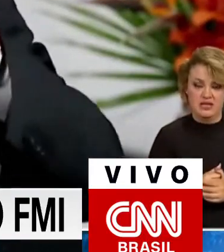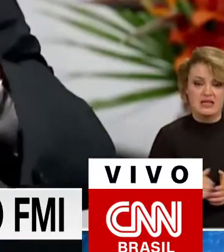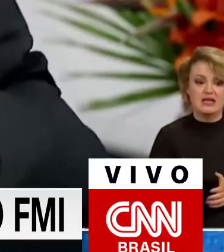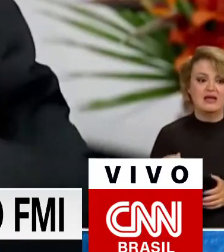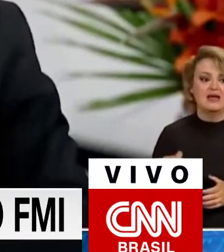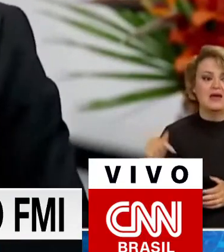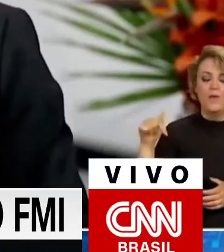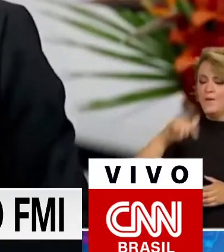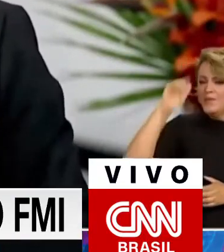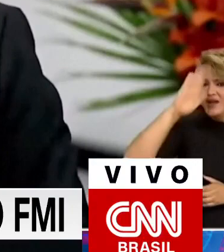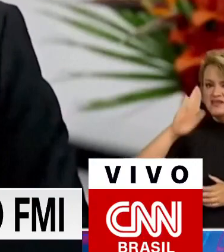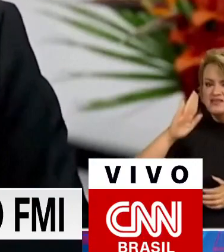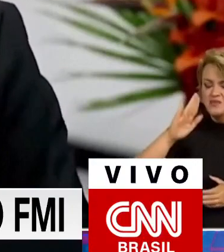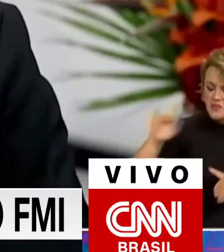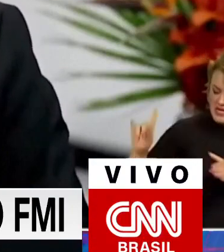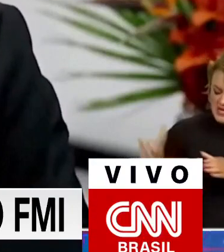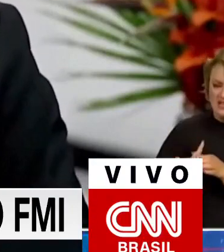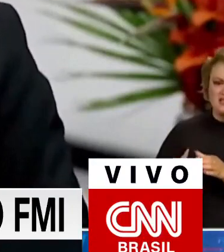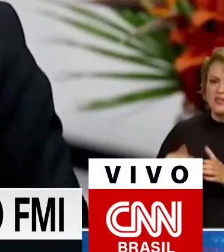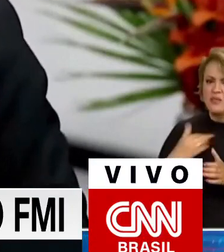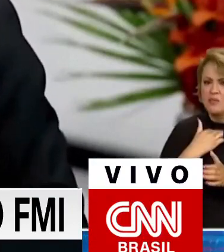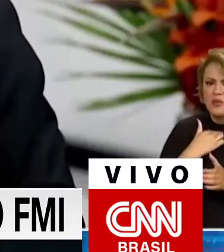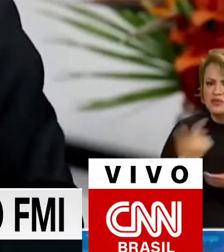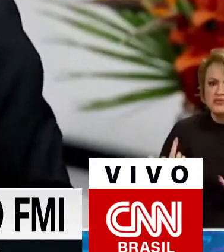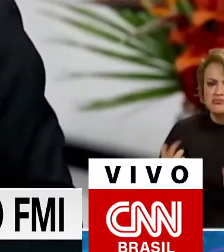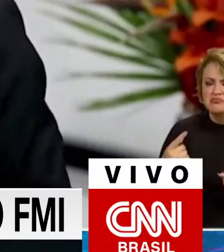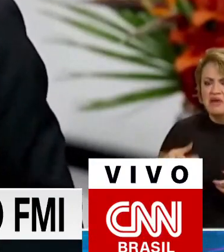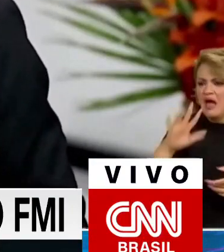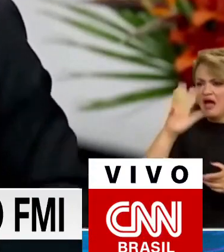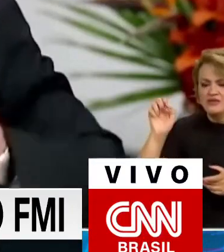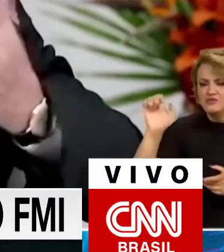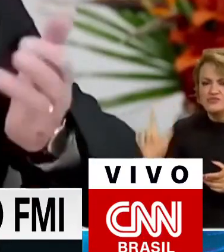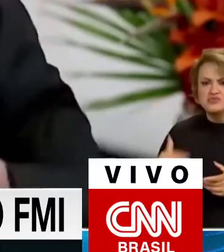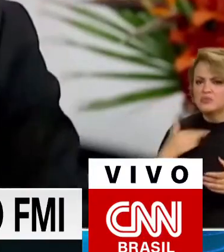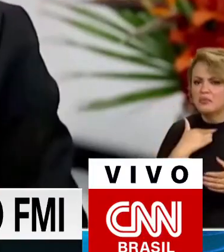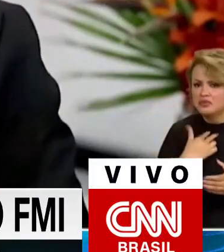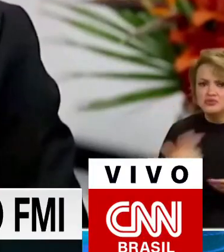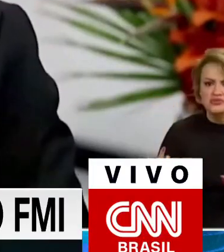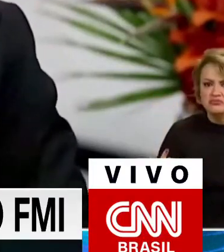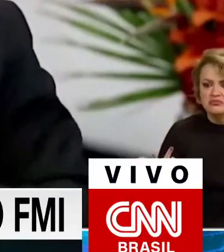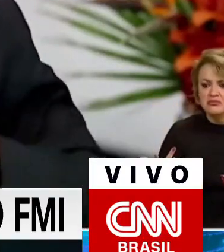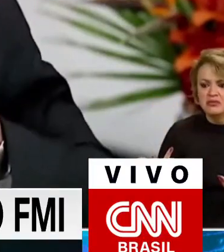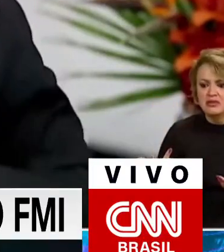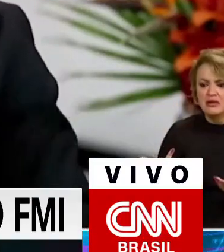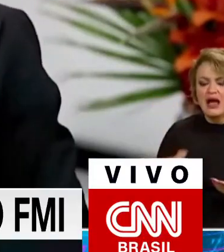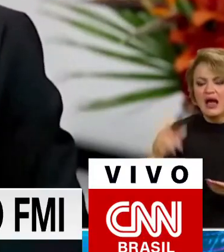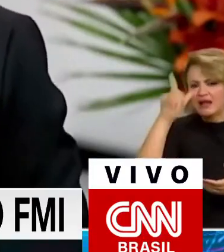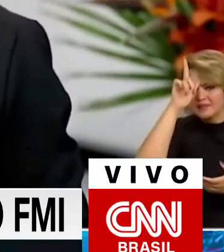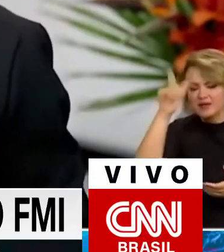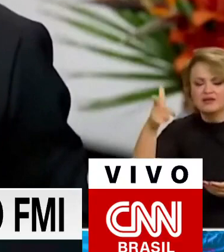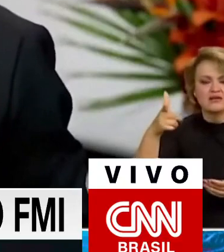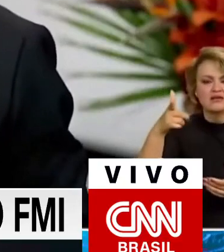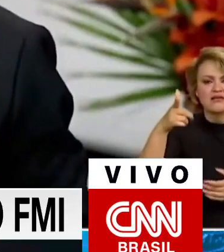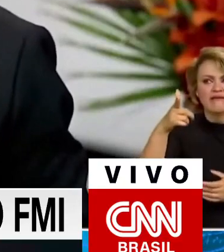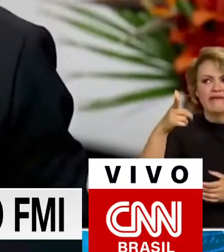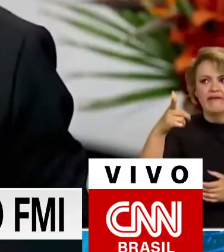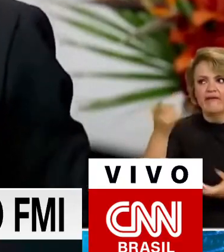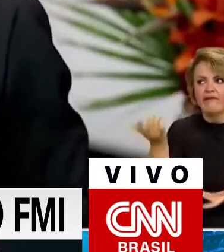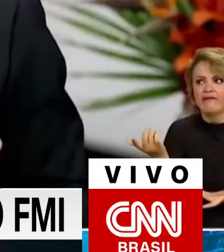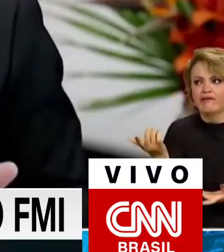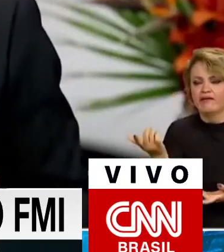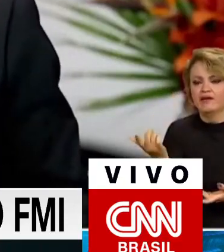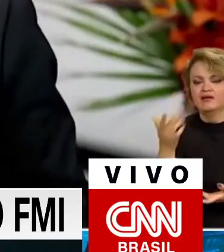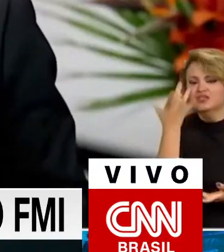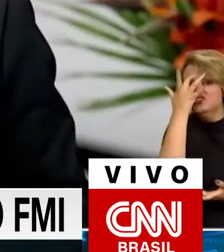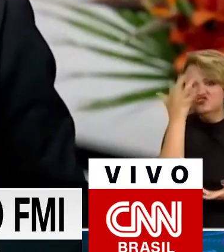programa acabou sendo o mais suave possível, porque o FMI se tornou refém da Argentina. Porque,